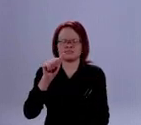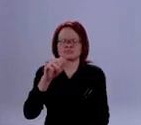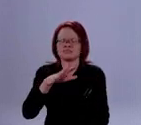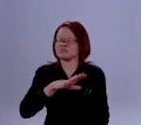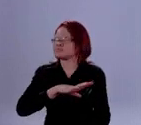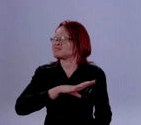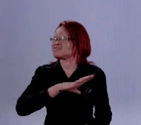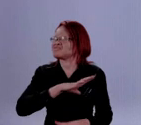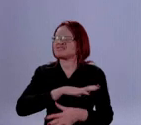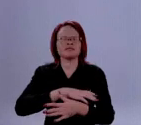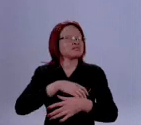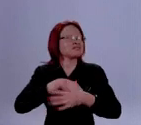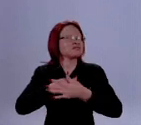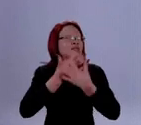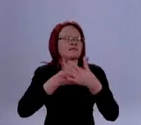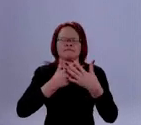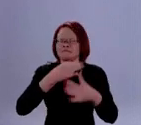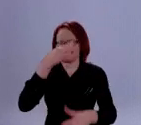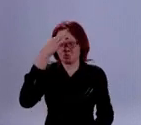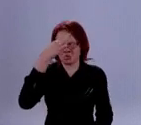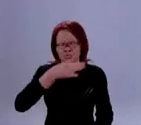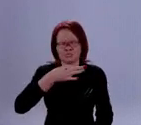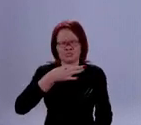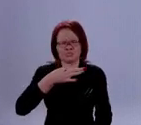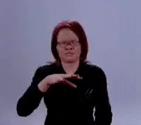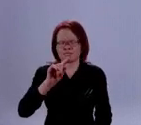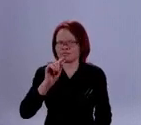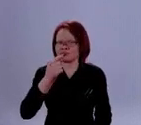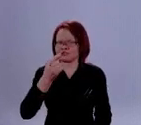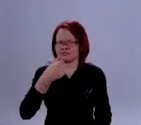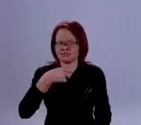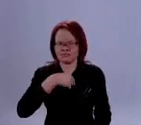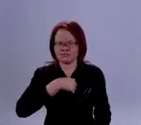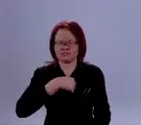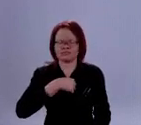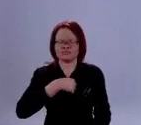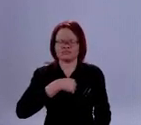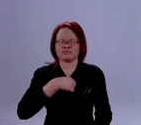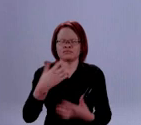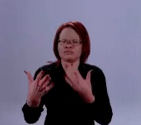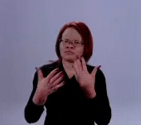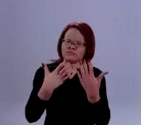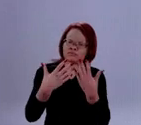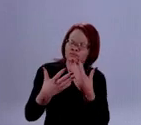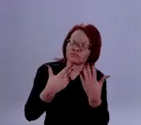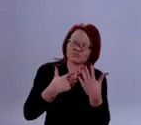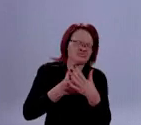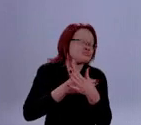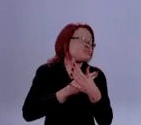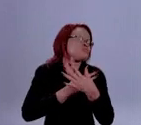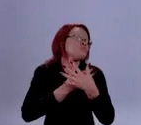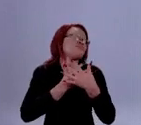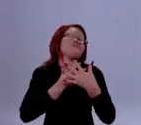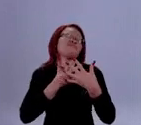Passei um dia maravilhoso bom então a primeira pessoa eu conversei